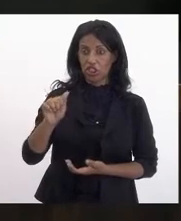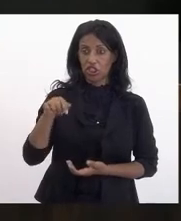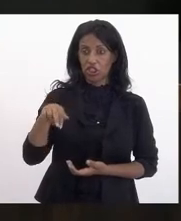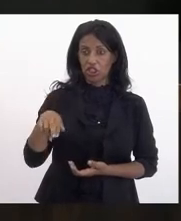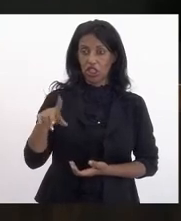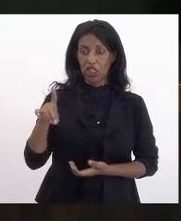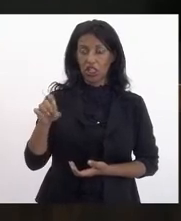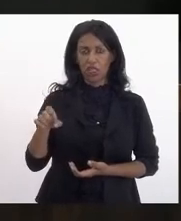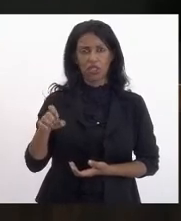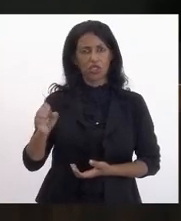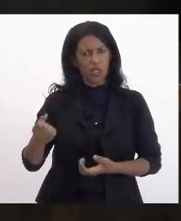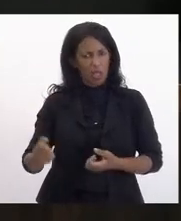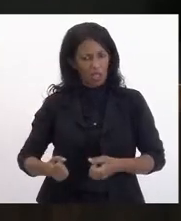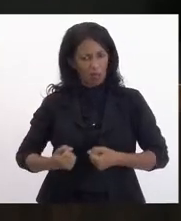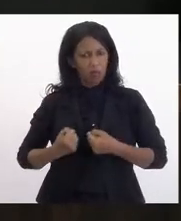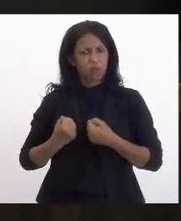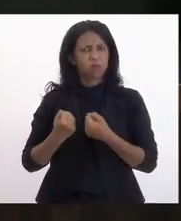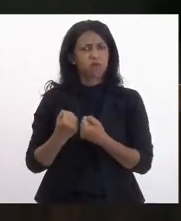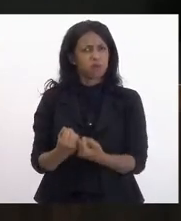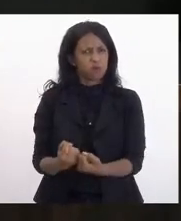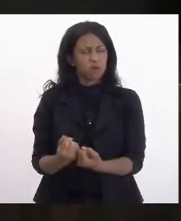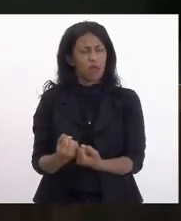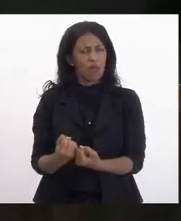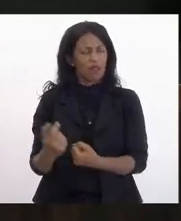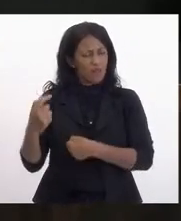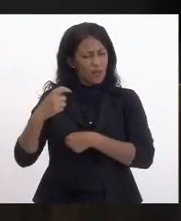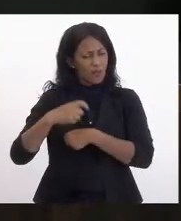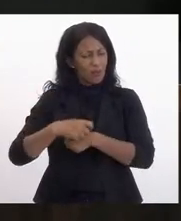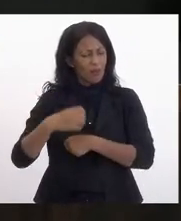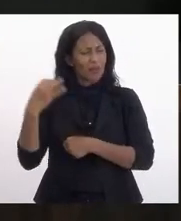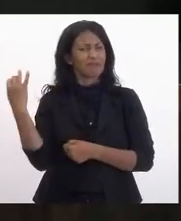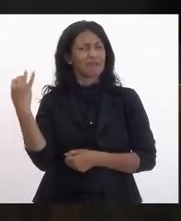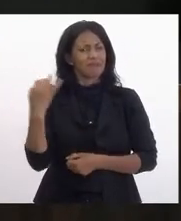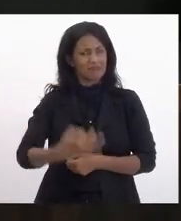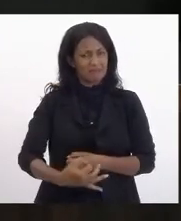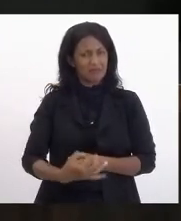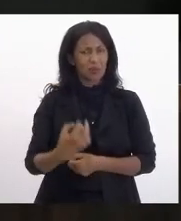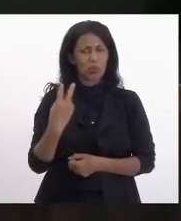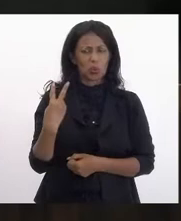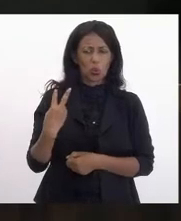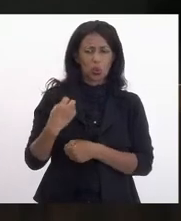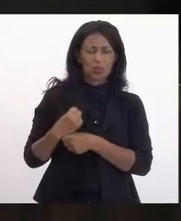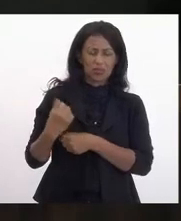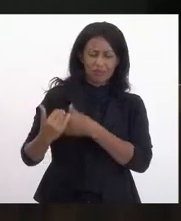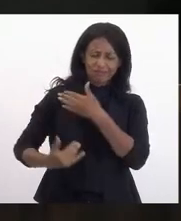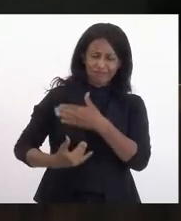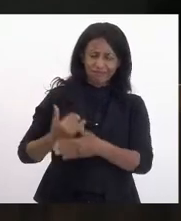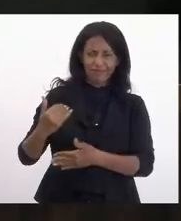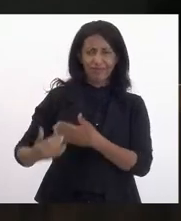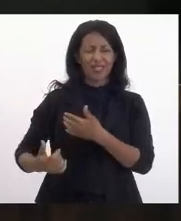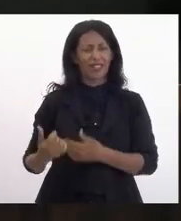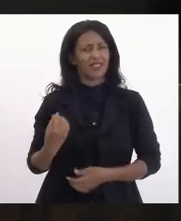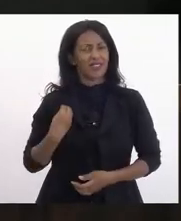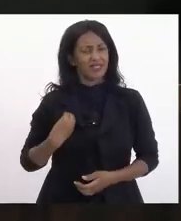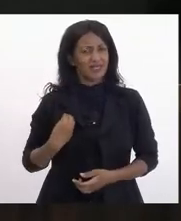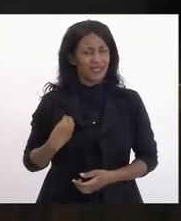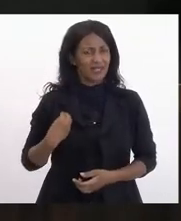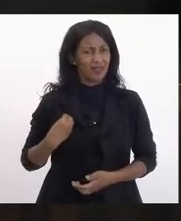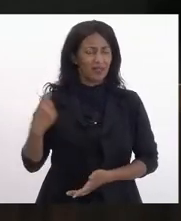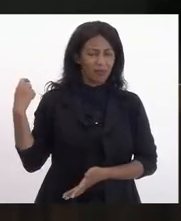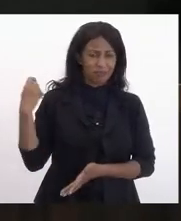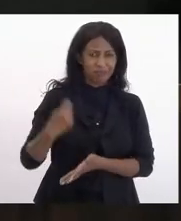Realmente é um samba de otimismo e vem numa boa hora, nos 2 anos aí seguidos que nós estamos aí